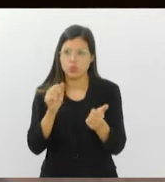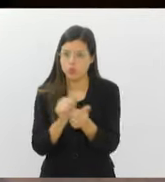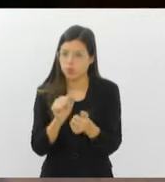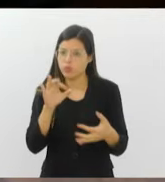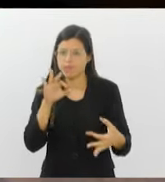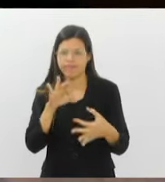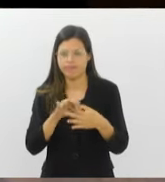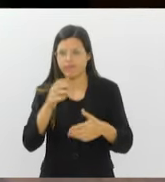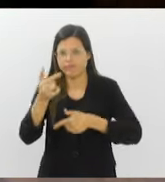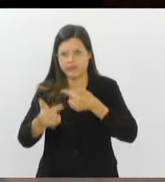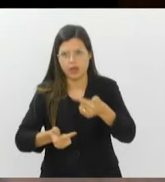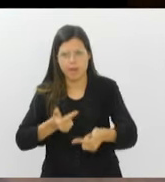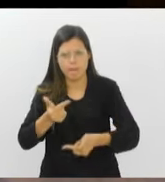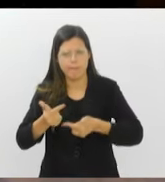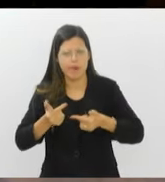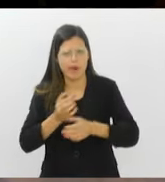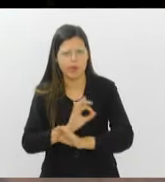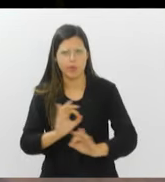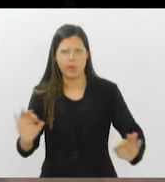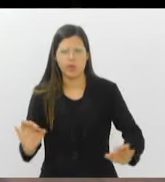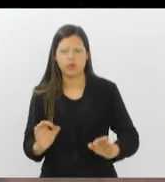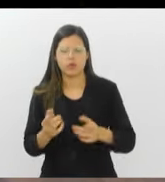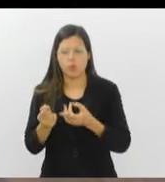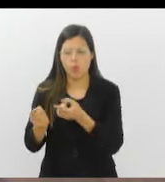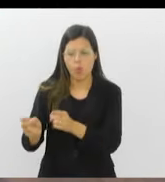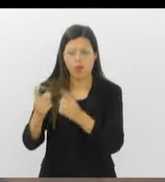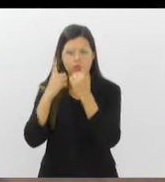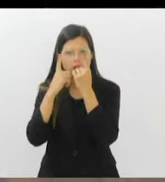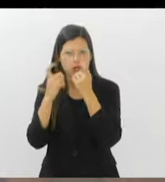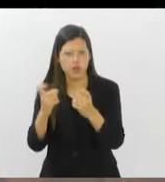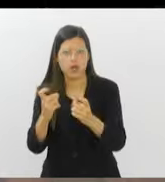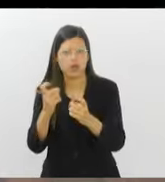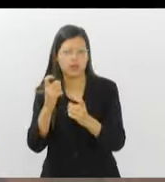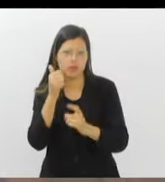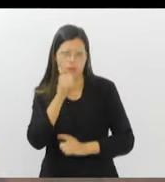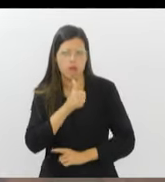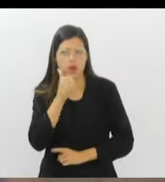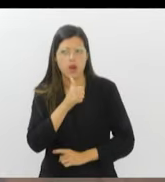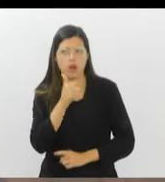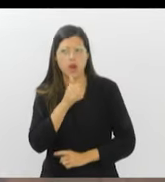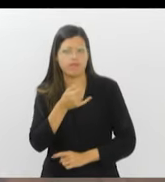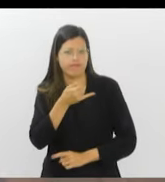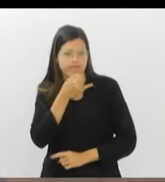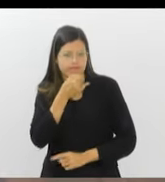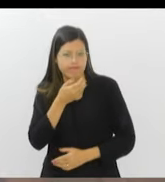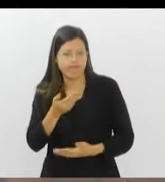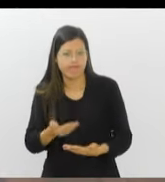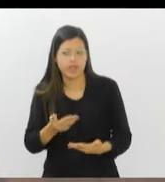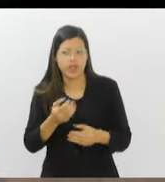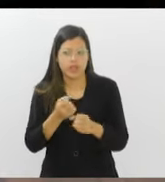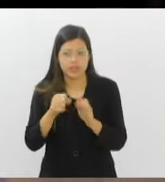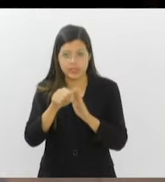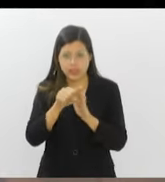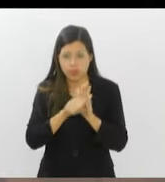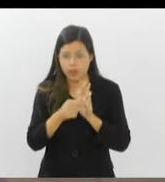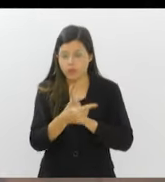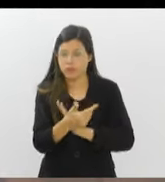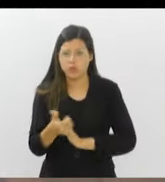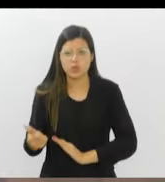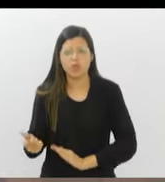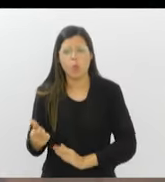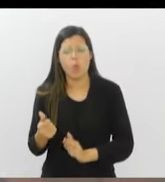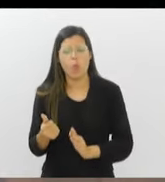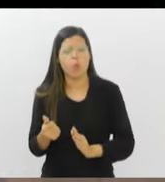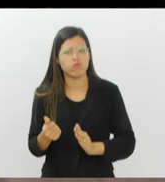belíssimo trabalho no combate à violência contra a mulher. Infelizmente, em pleno século XXI, nós ainda passamos por